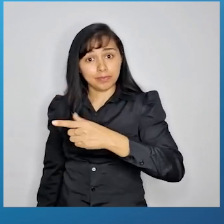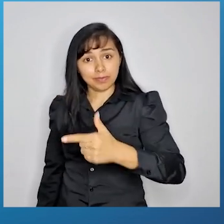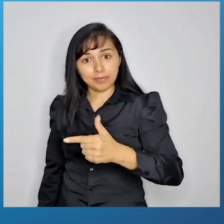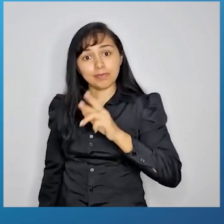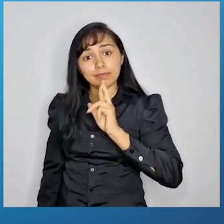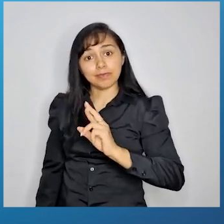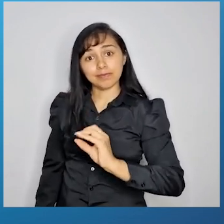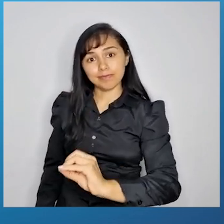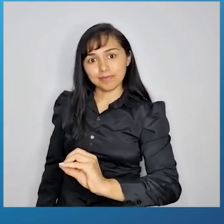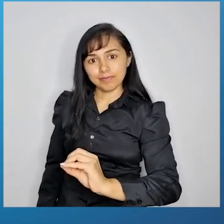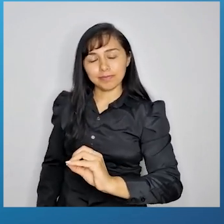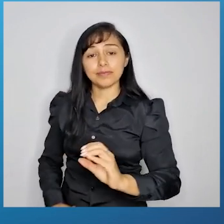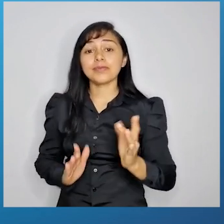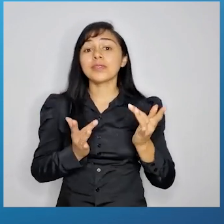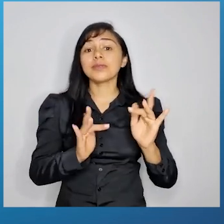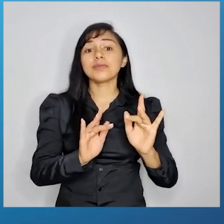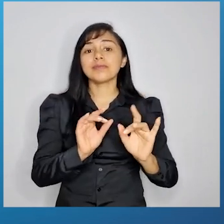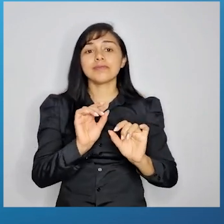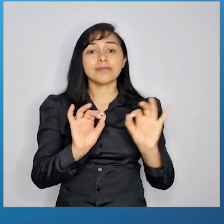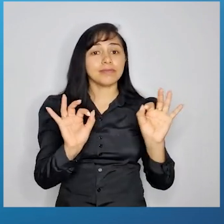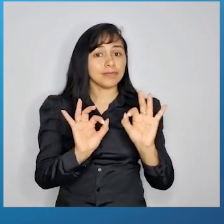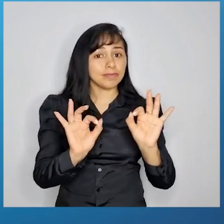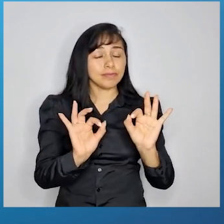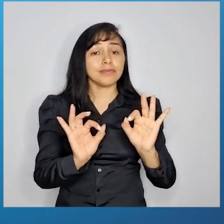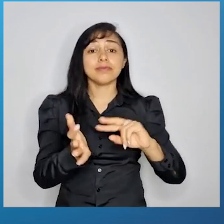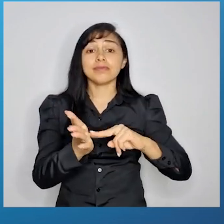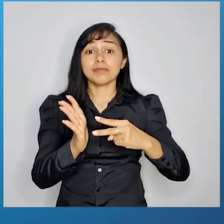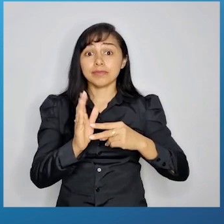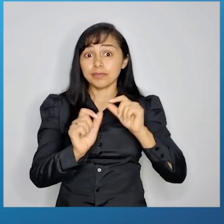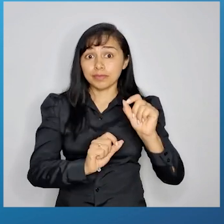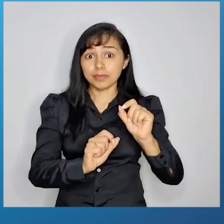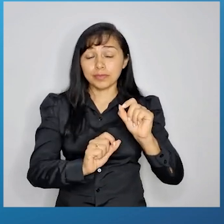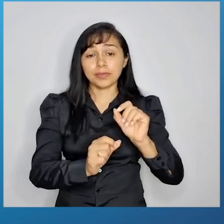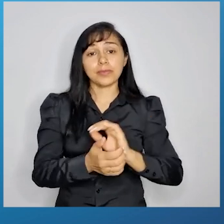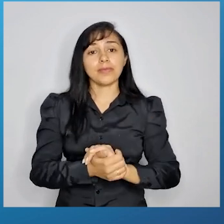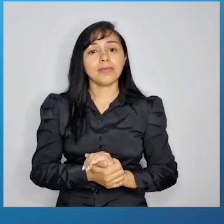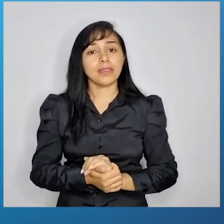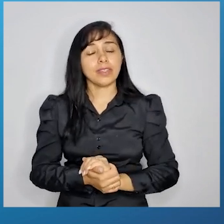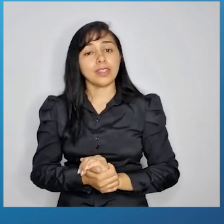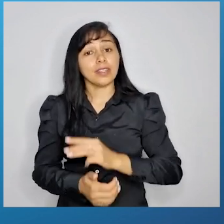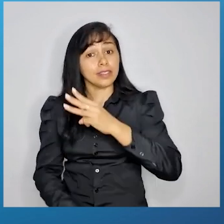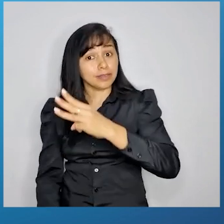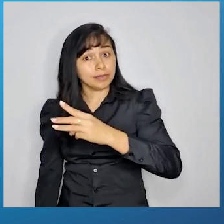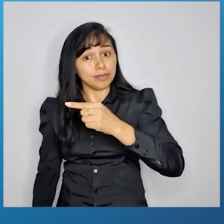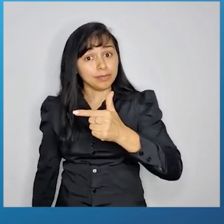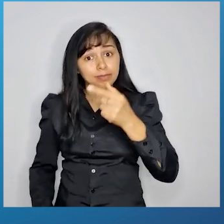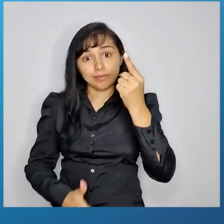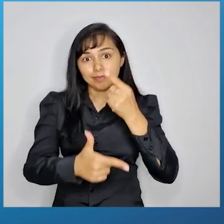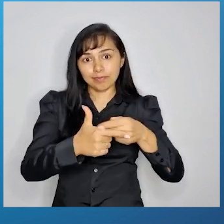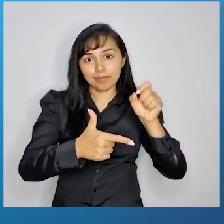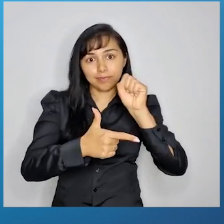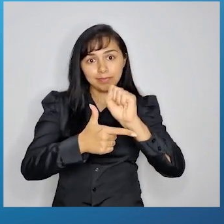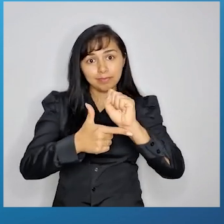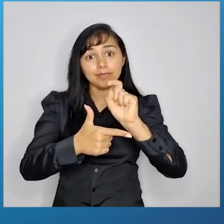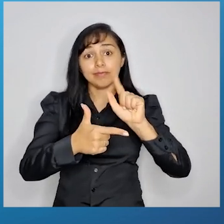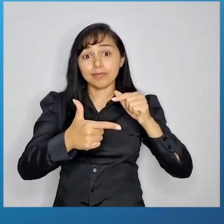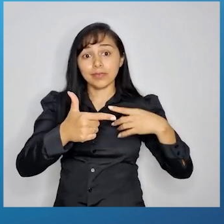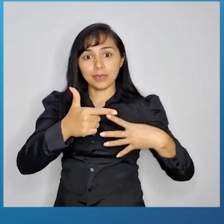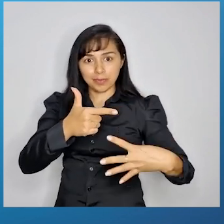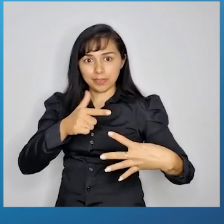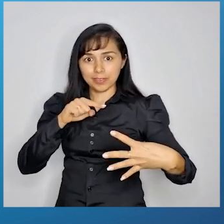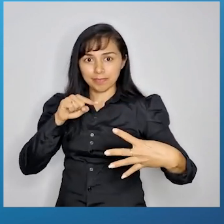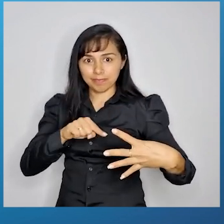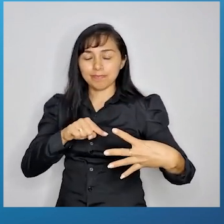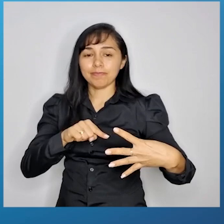nenhum resto. Então ficou fácil, né? O Silvio, ele distribuiu essas 8